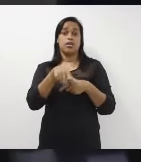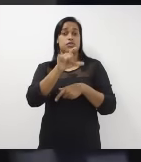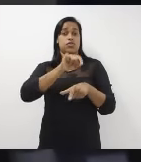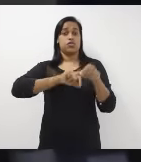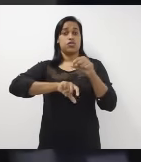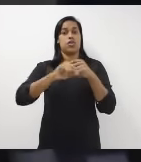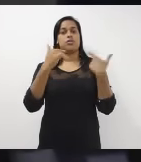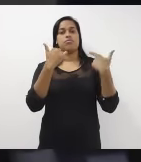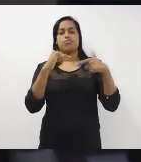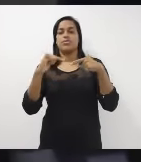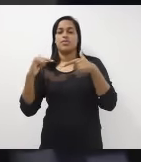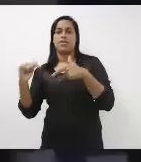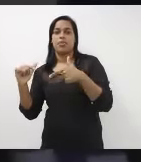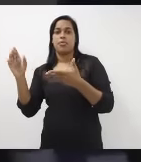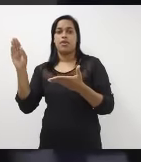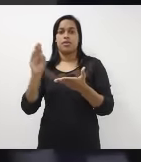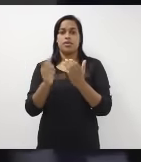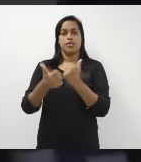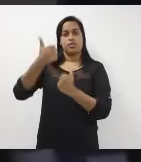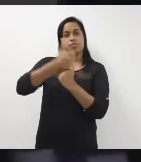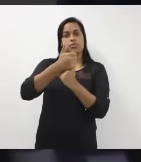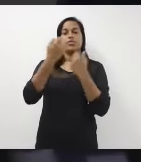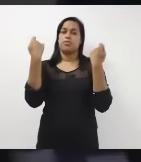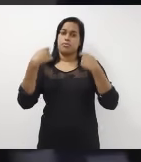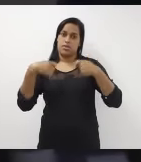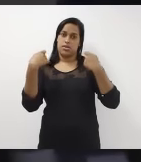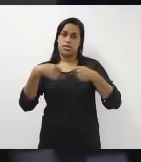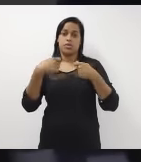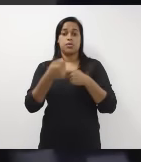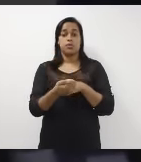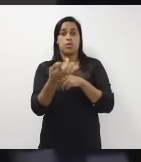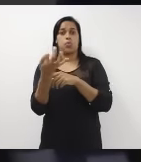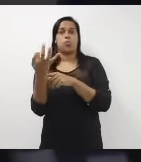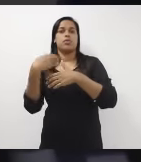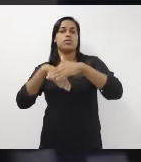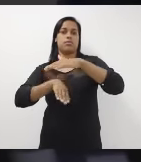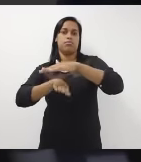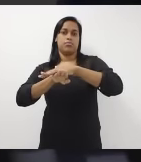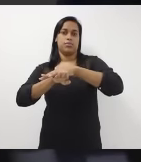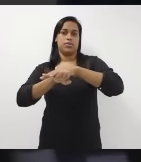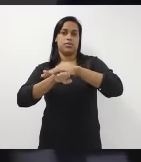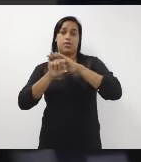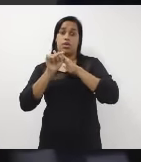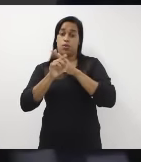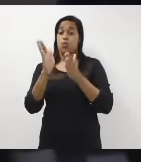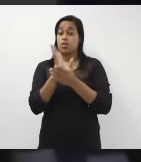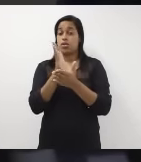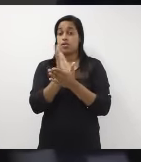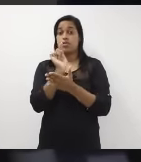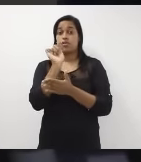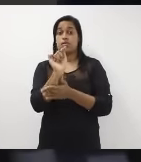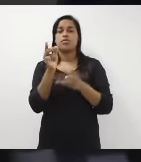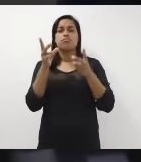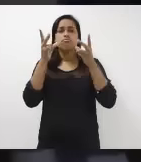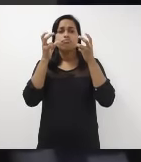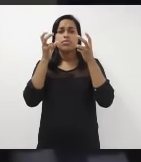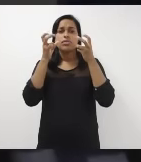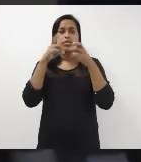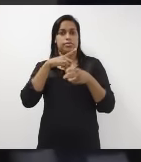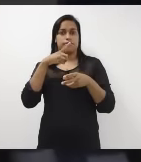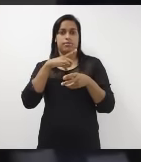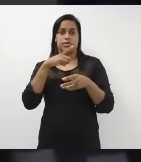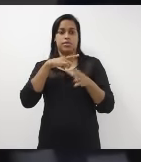ações da reposição ou de cautelas a serem tomadas quanto às quantidades armazenadas. No livrinho de vocês vão perceber que